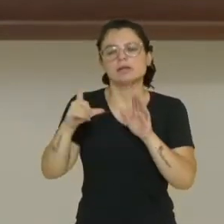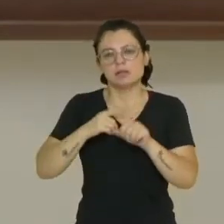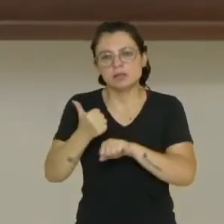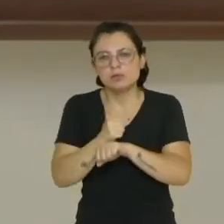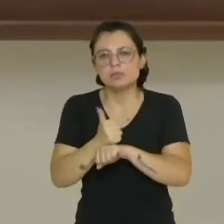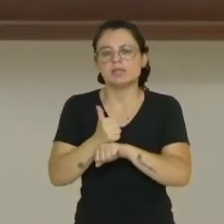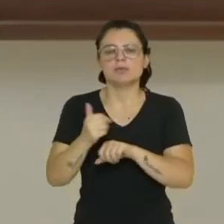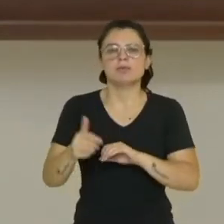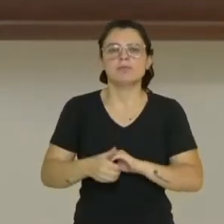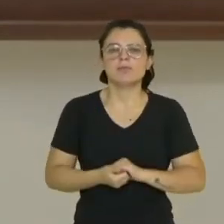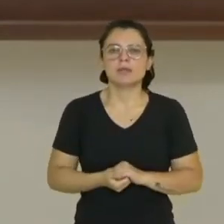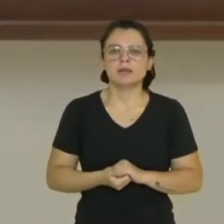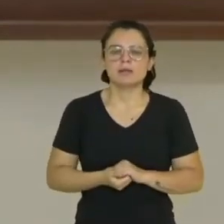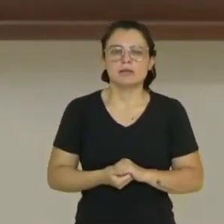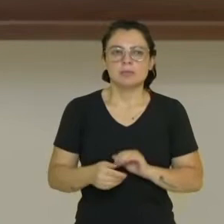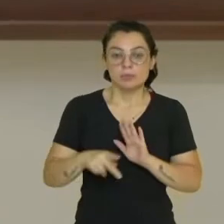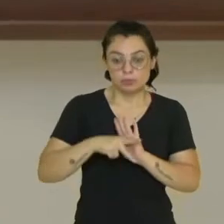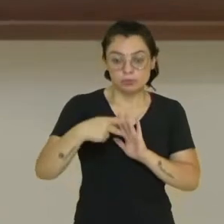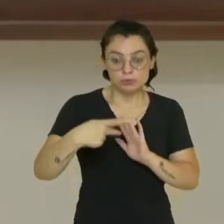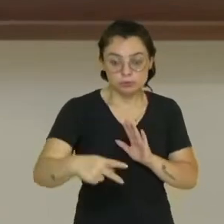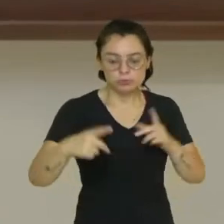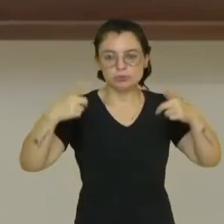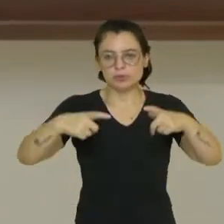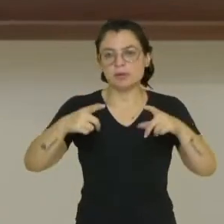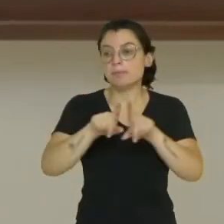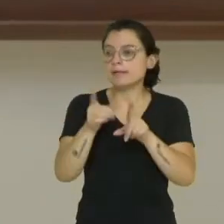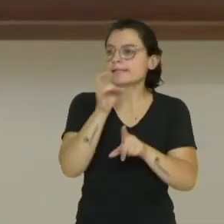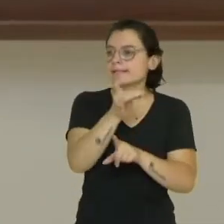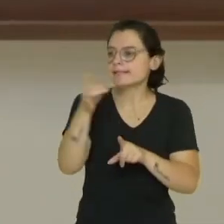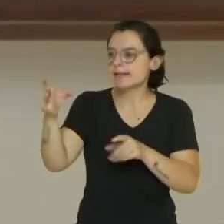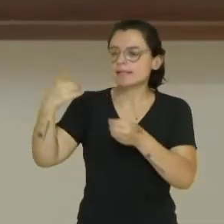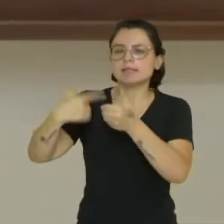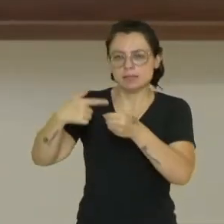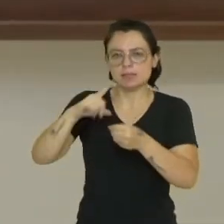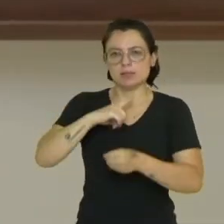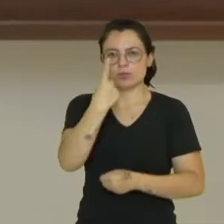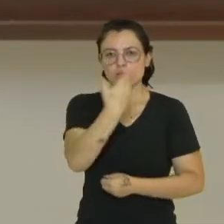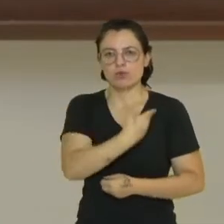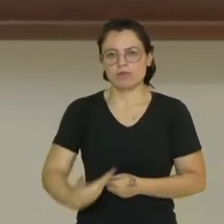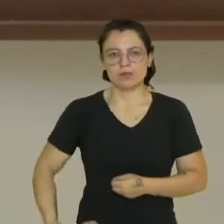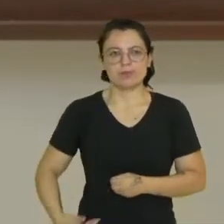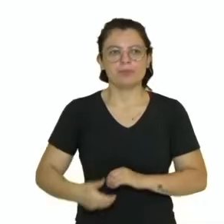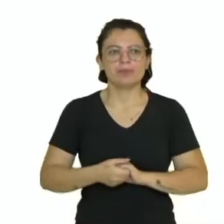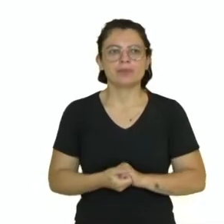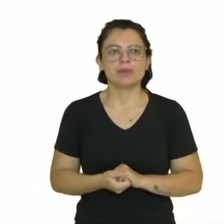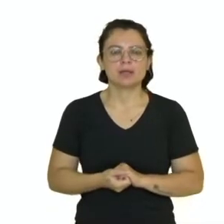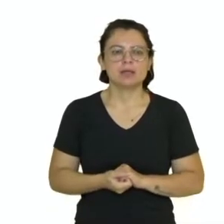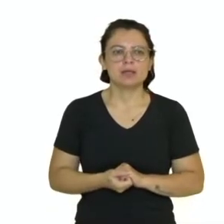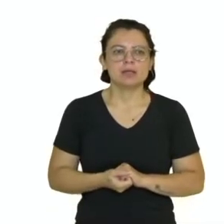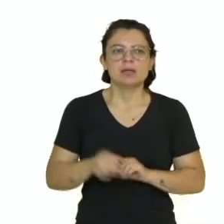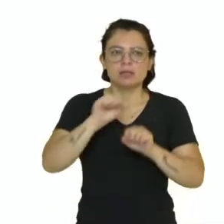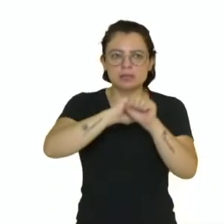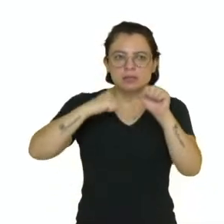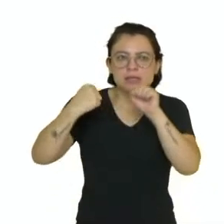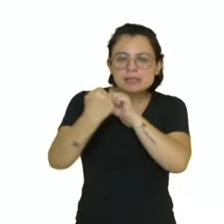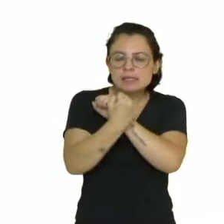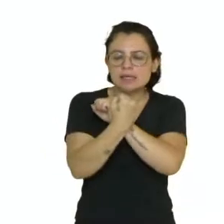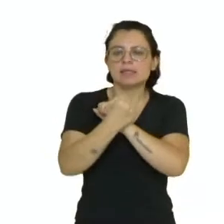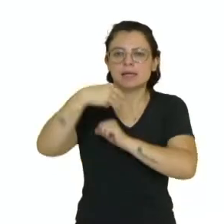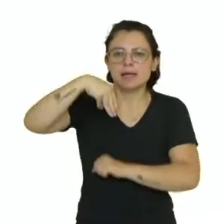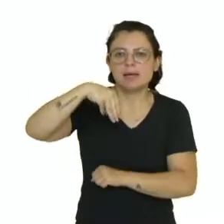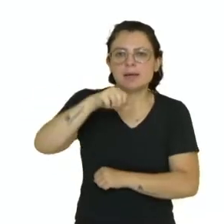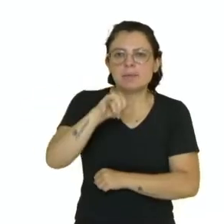se dava ali naquela cidade. Cada cidade tinha o seu governante, ok? Então, a sociedade maia